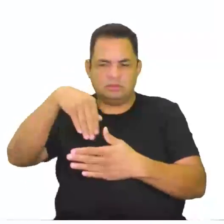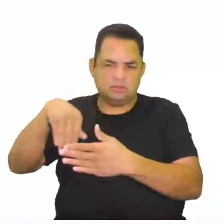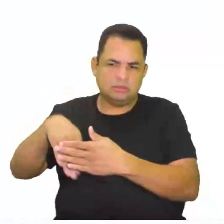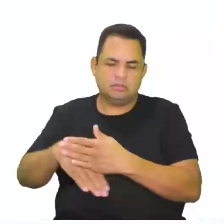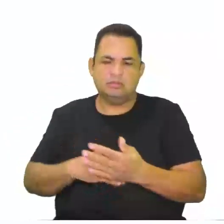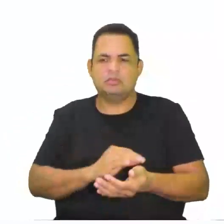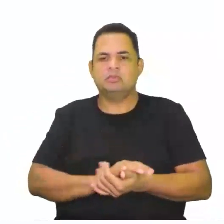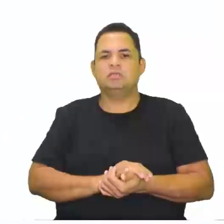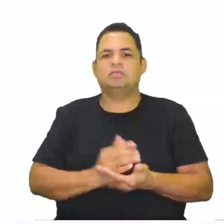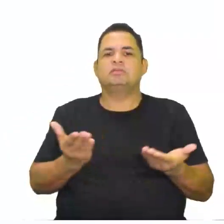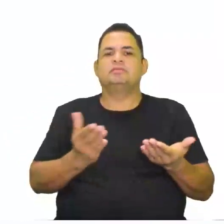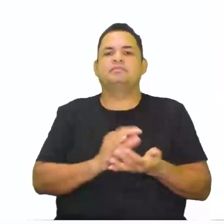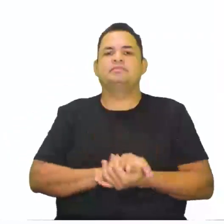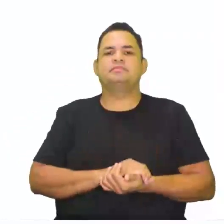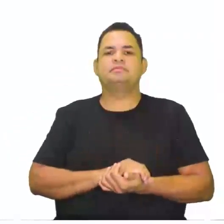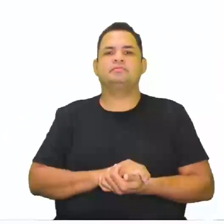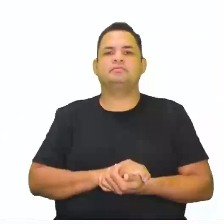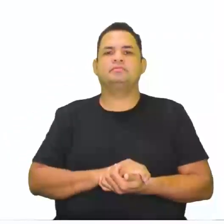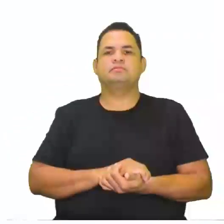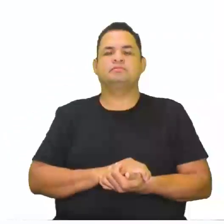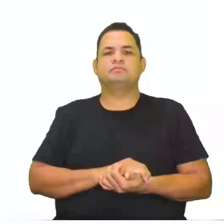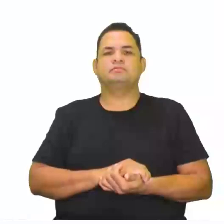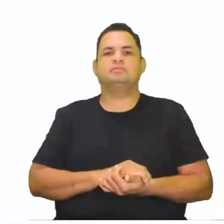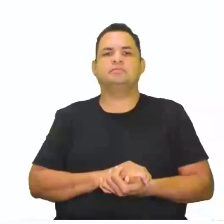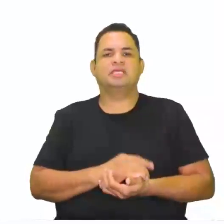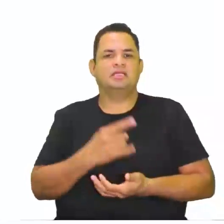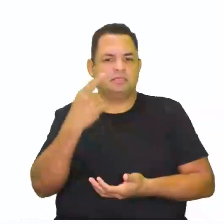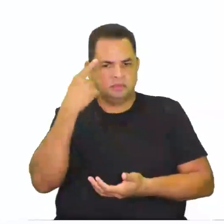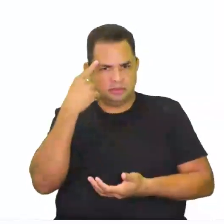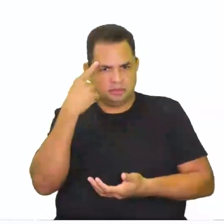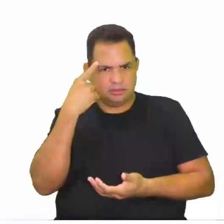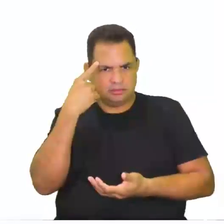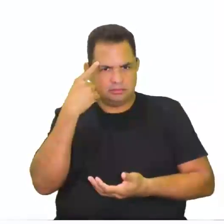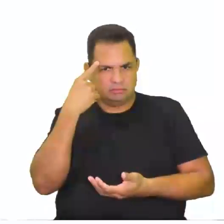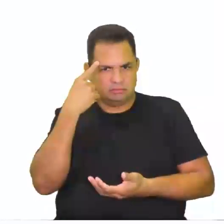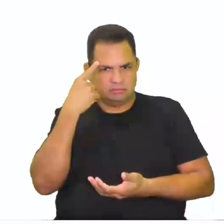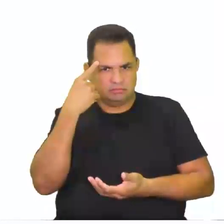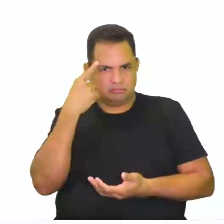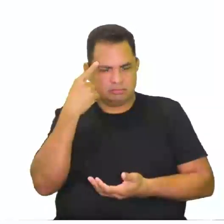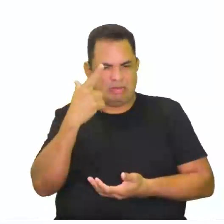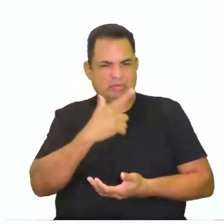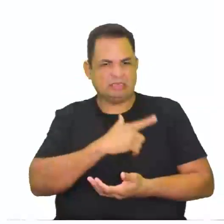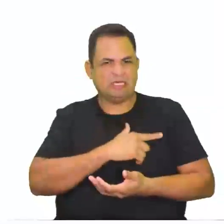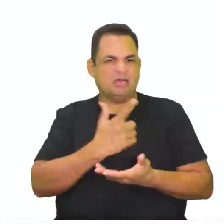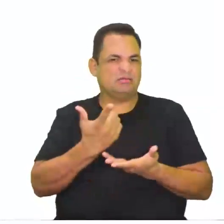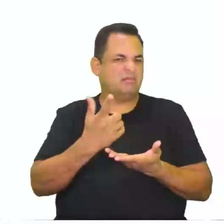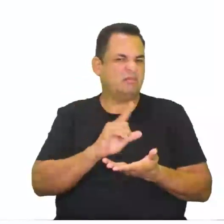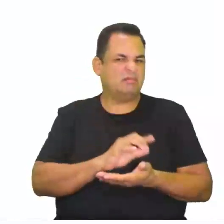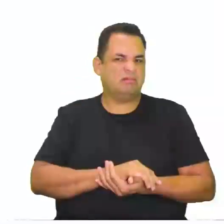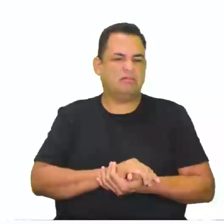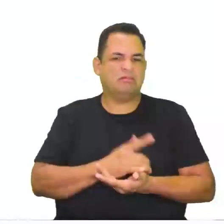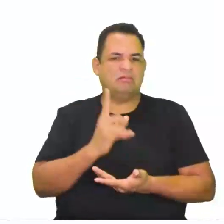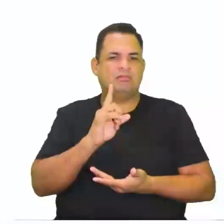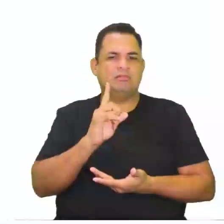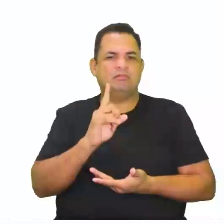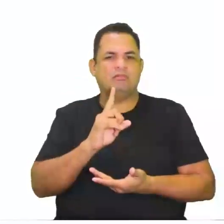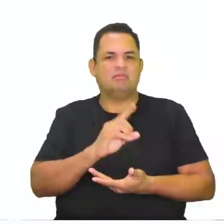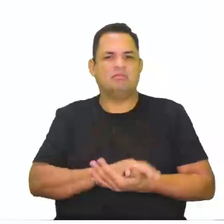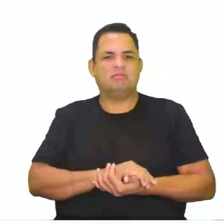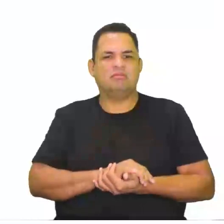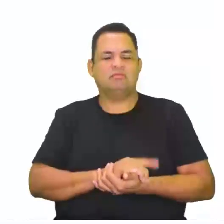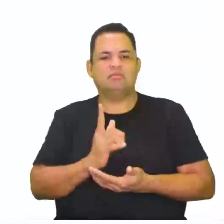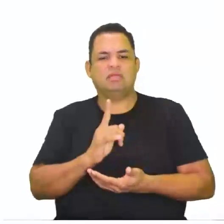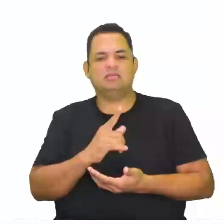dentro. Isso aqui, pessoal, às vezes a gente pensa que é chato. Não vou comprar em tal mercado porque lá não